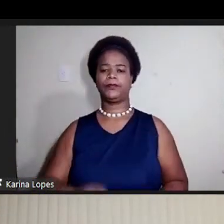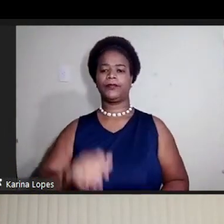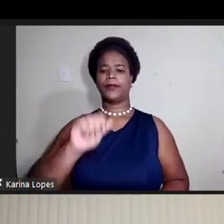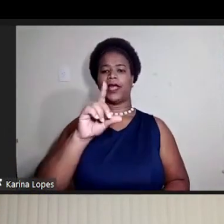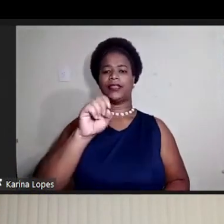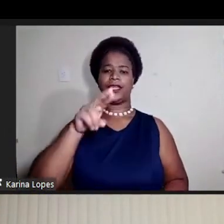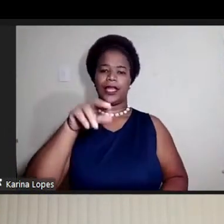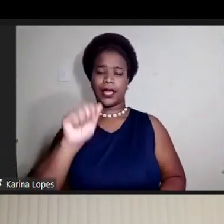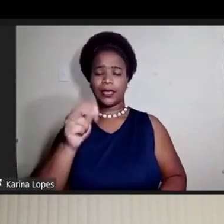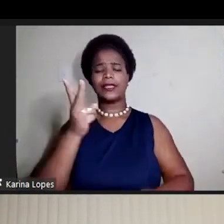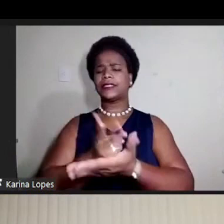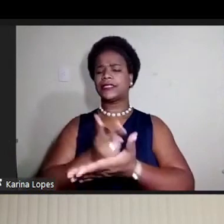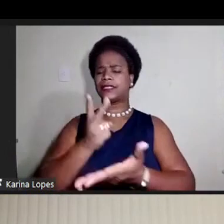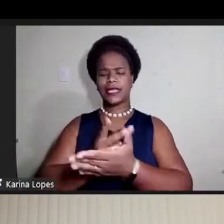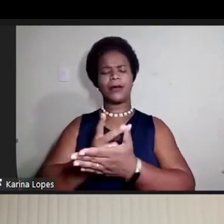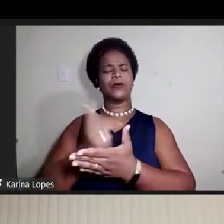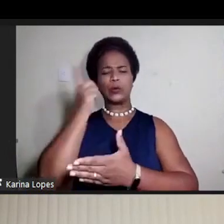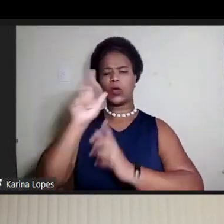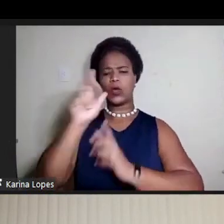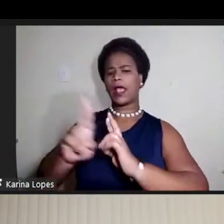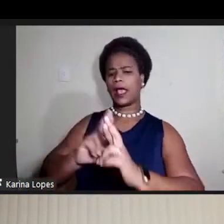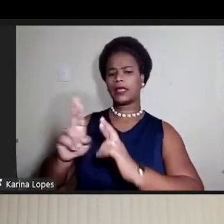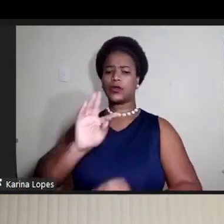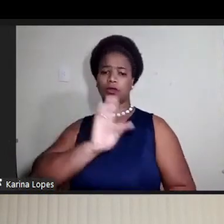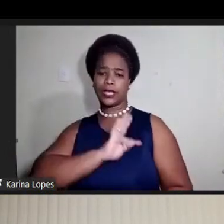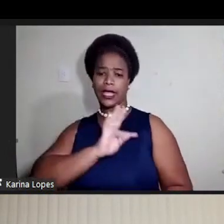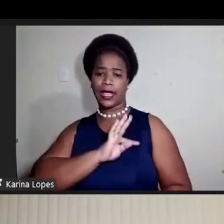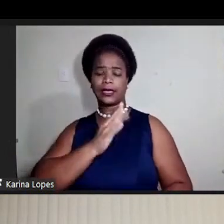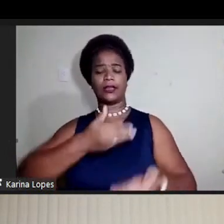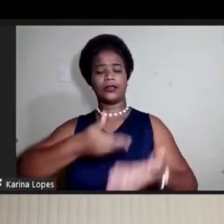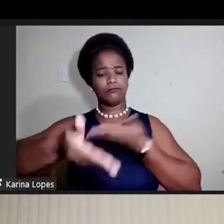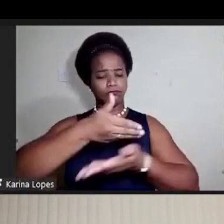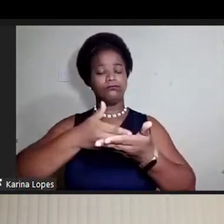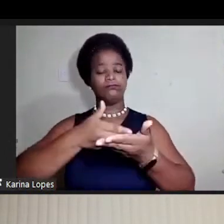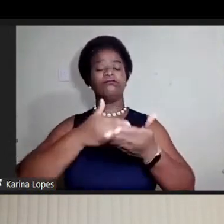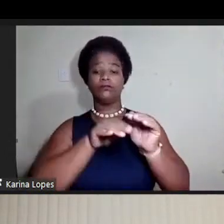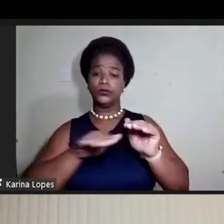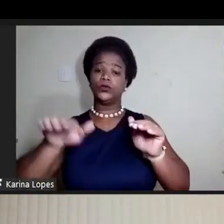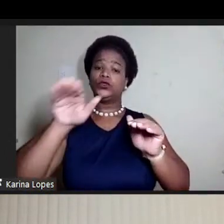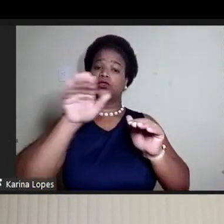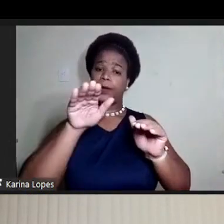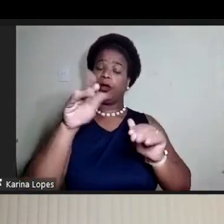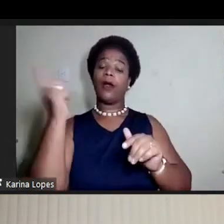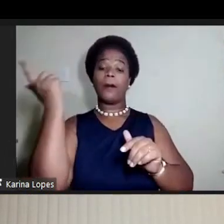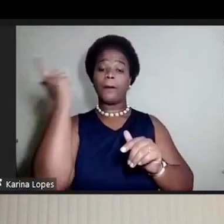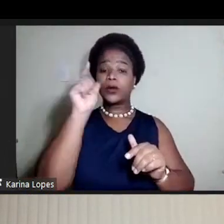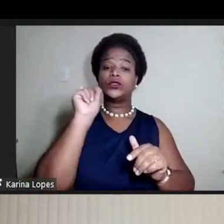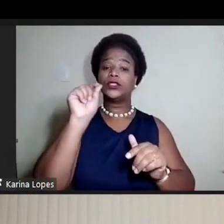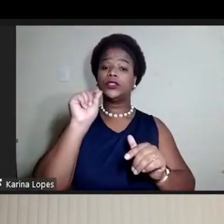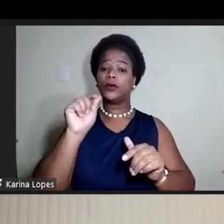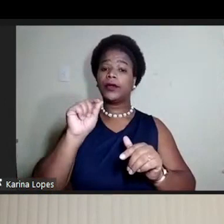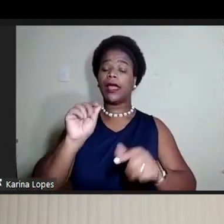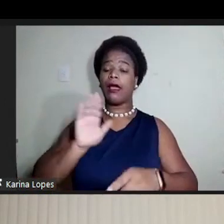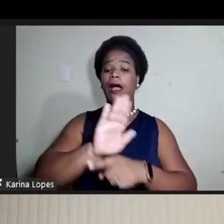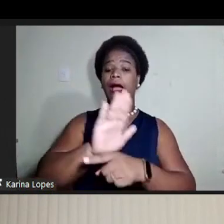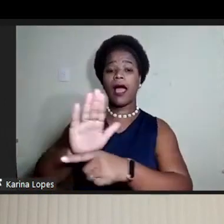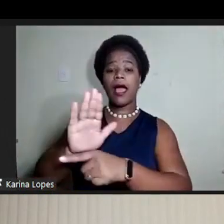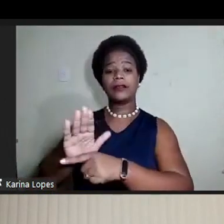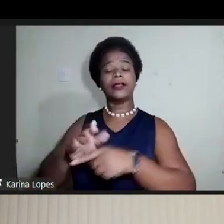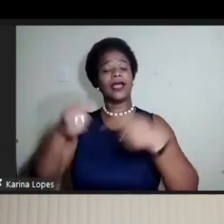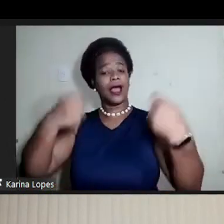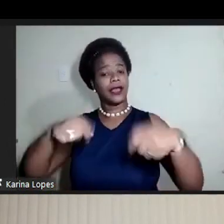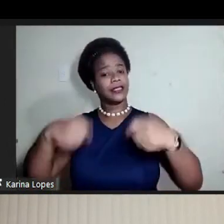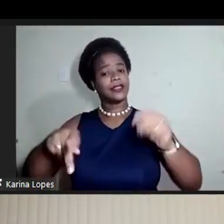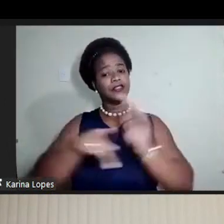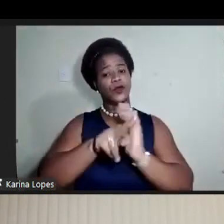profissionais com instâncias internas e superiores no sentido de viabilizar as demandas dos RUs, participando ativamente